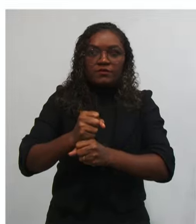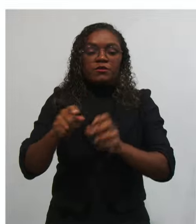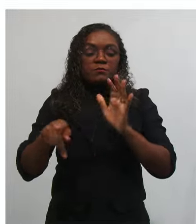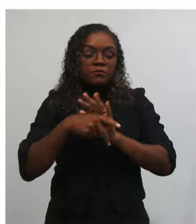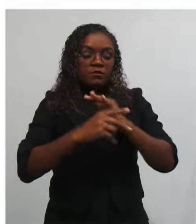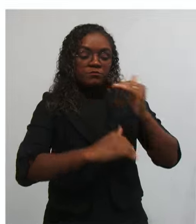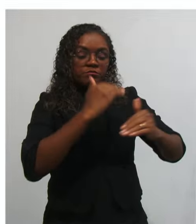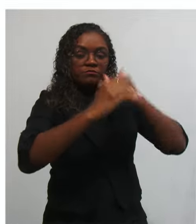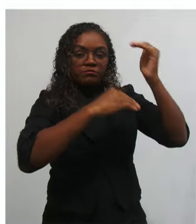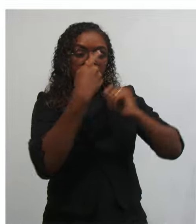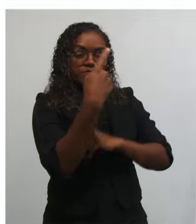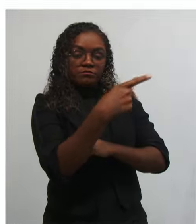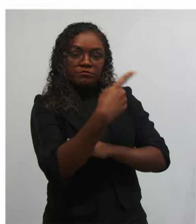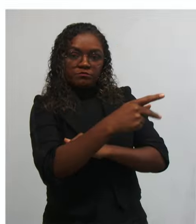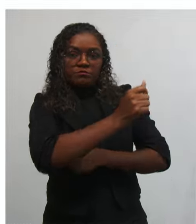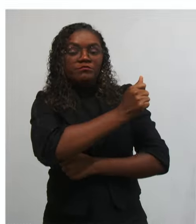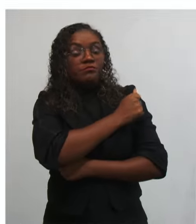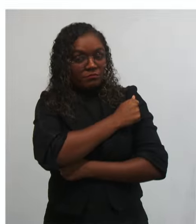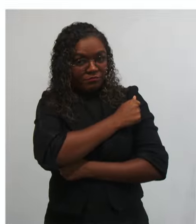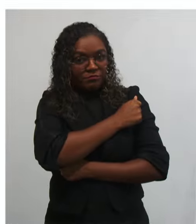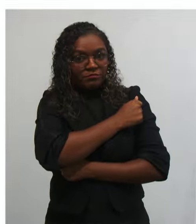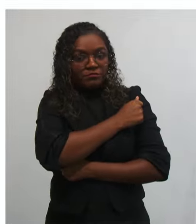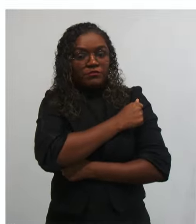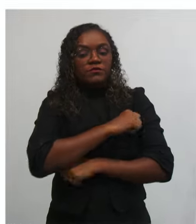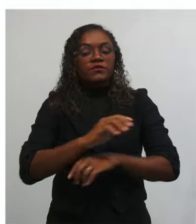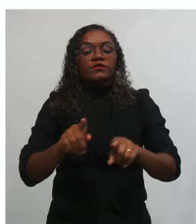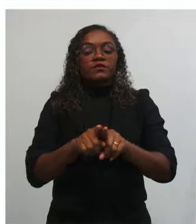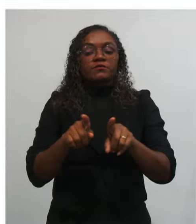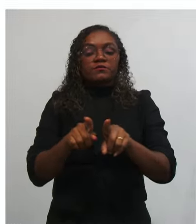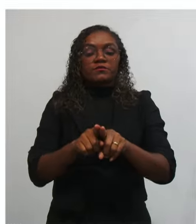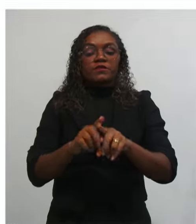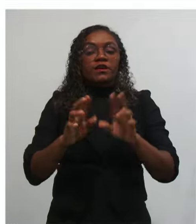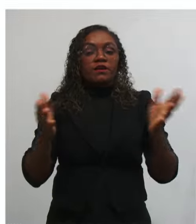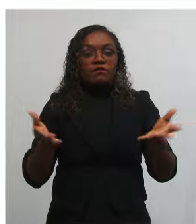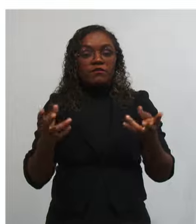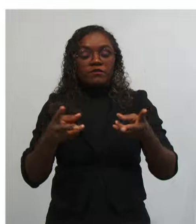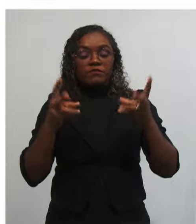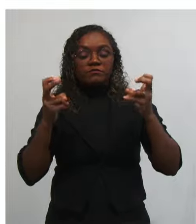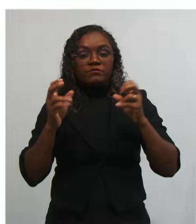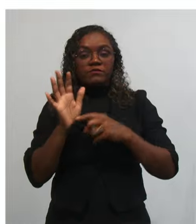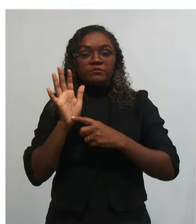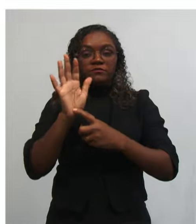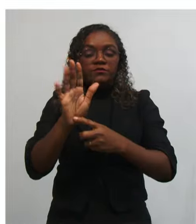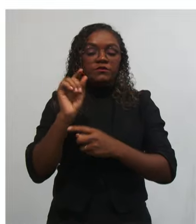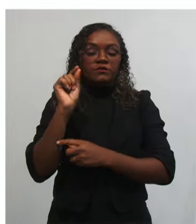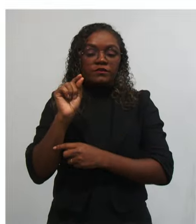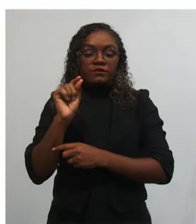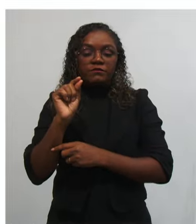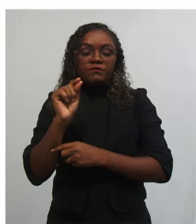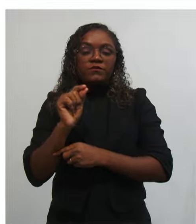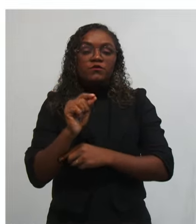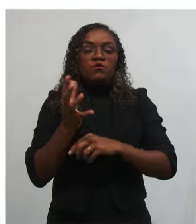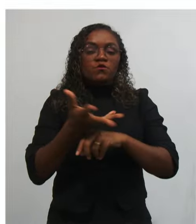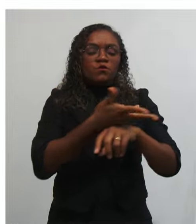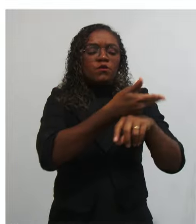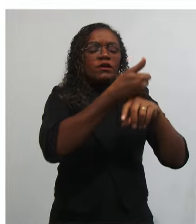destacar com prevalência dos aspectos qualitativos sobre os quantitativos e dos